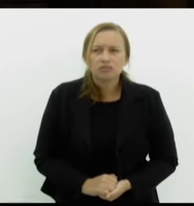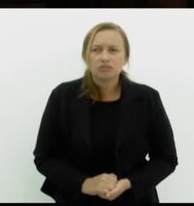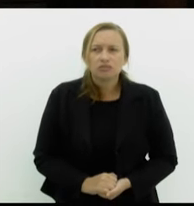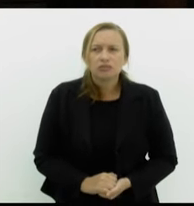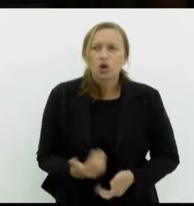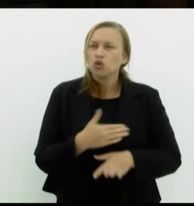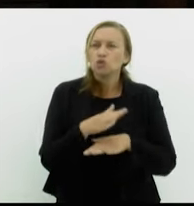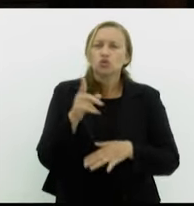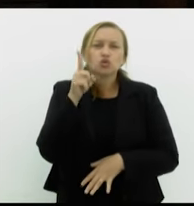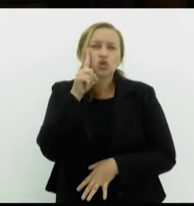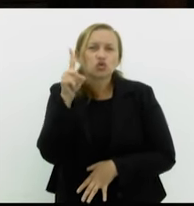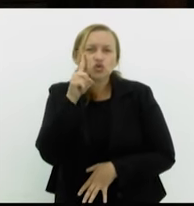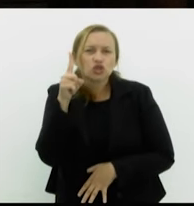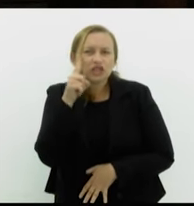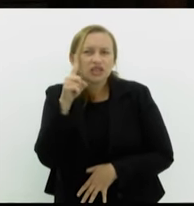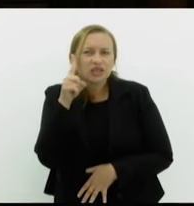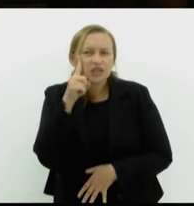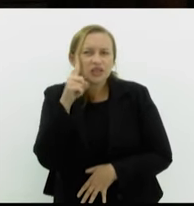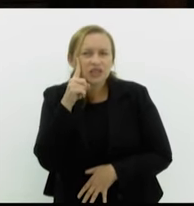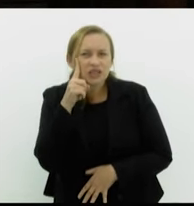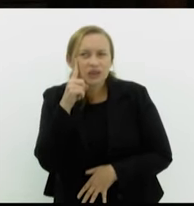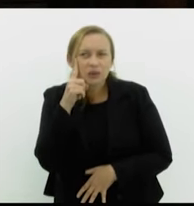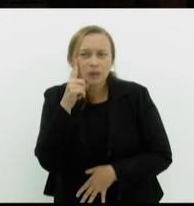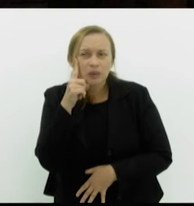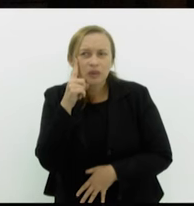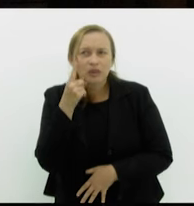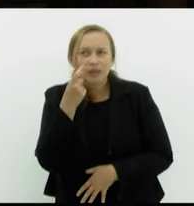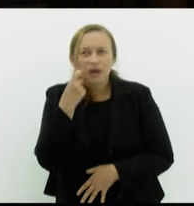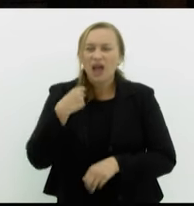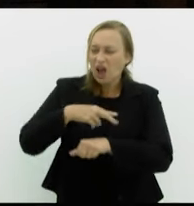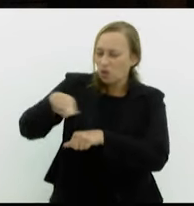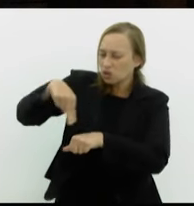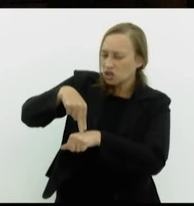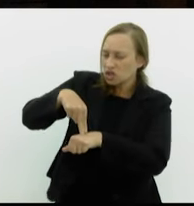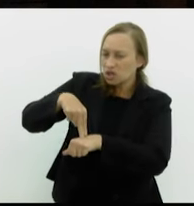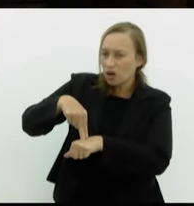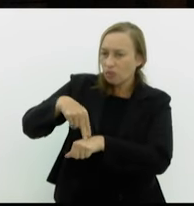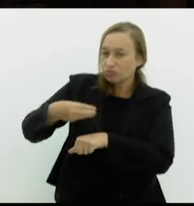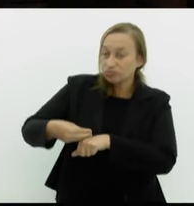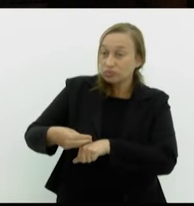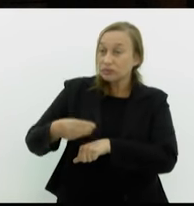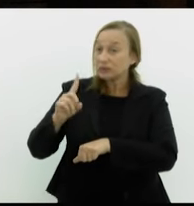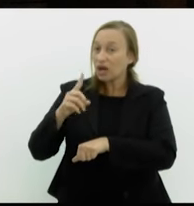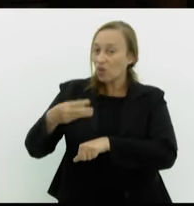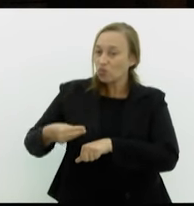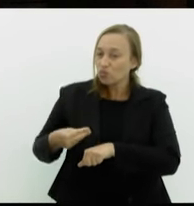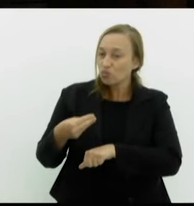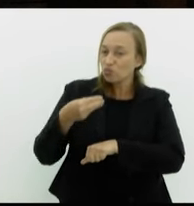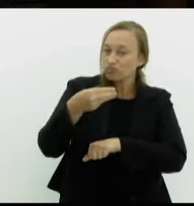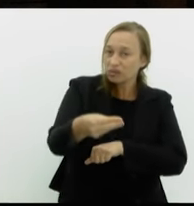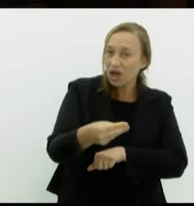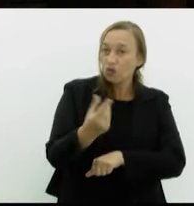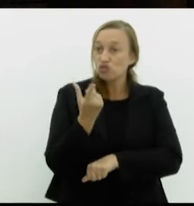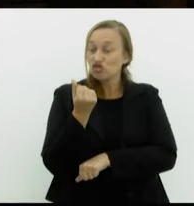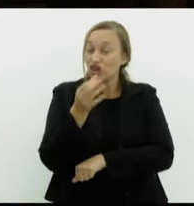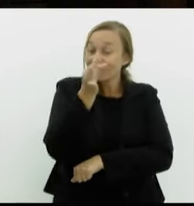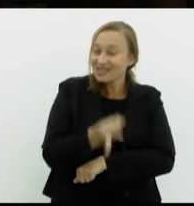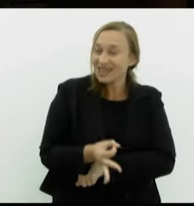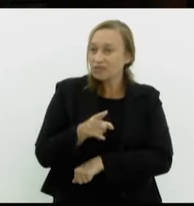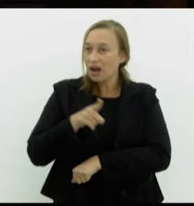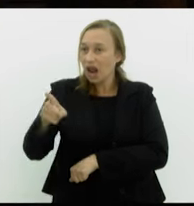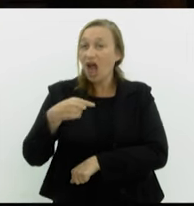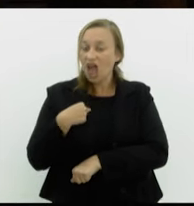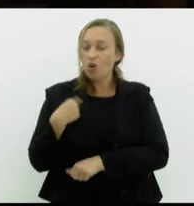todos os dias, enquanto a União não mandar o recurso suficiente para lá, eu faço